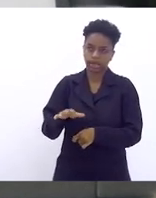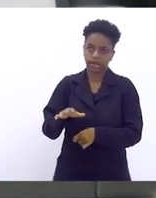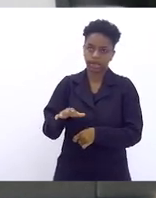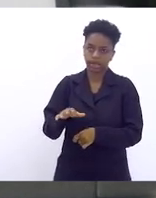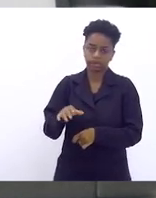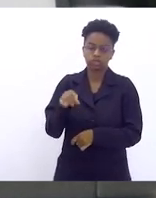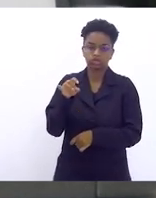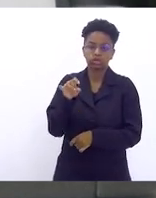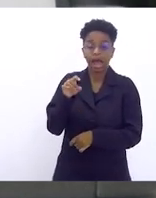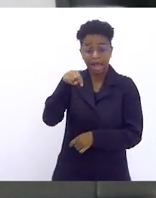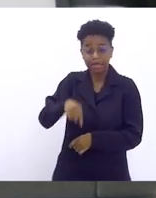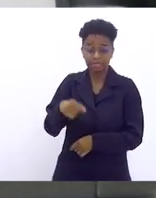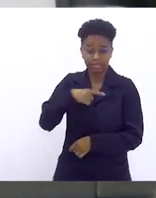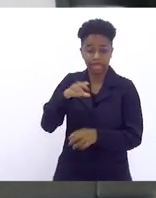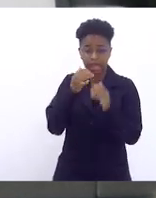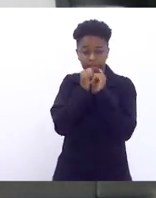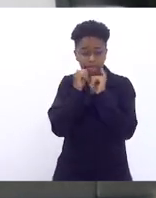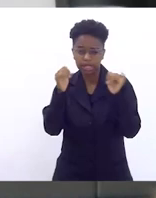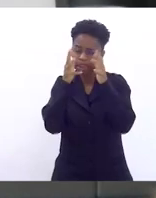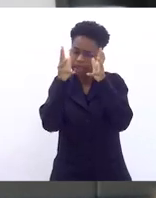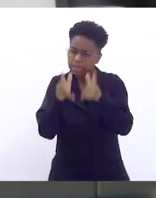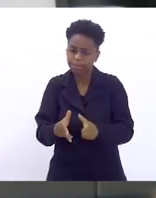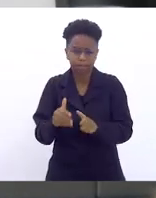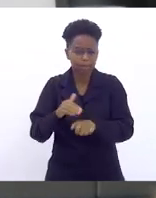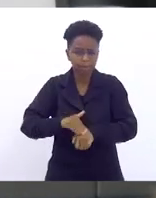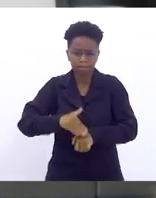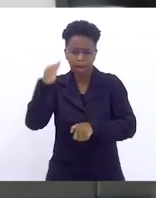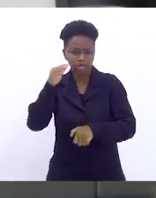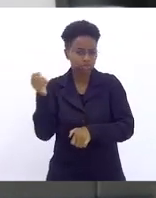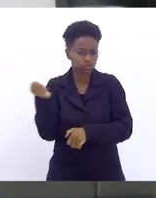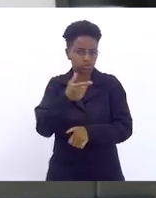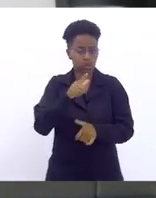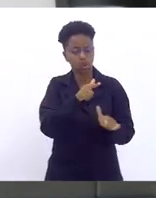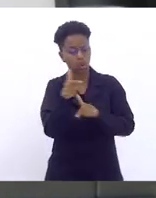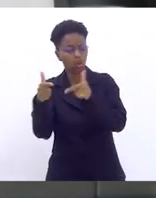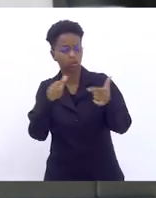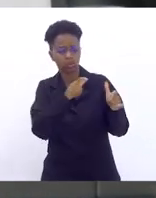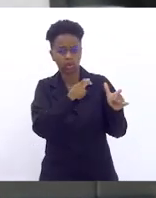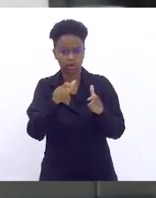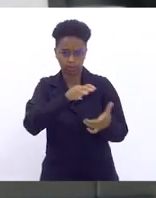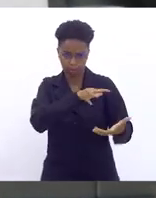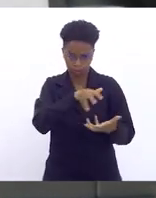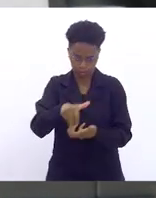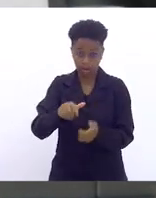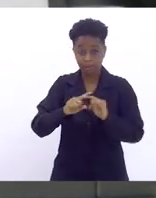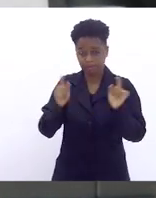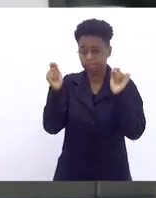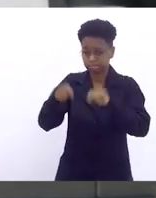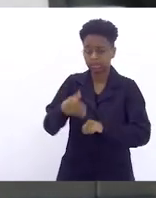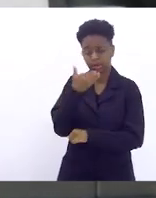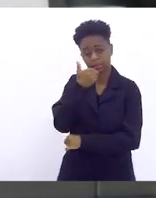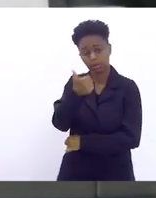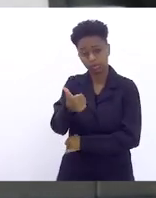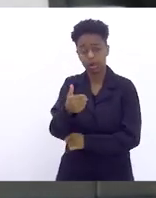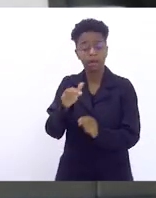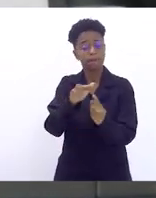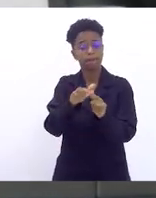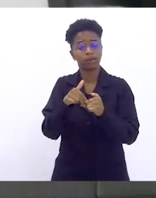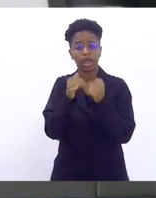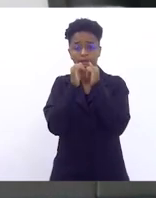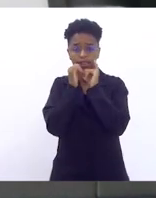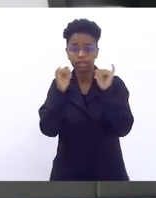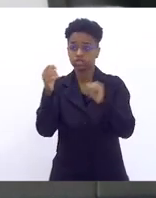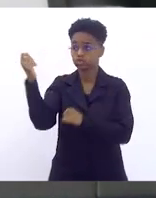com uma energia mais limpa do mundo mas tem a capacidade de melhorar ainda mais seja por conta da energia